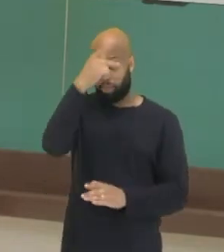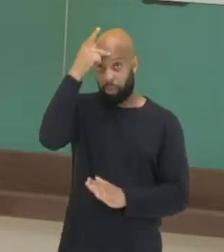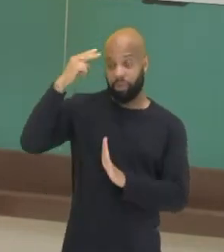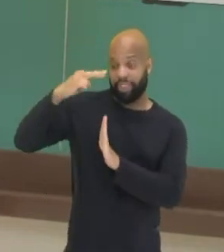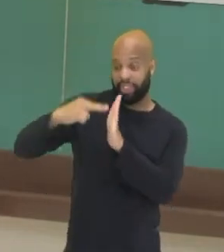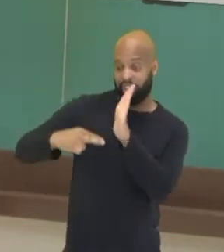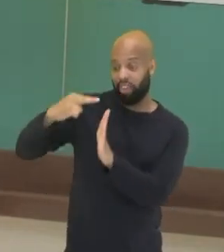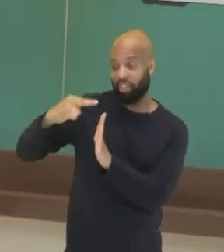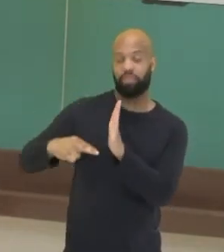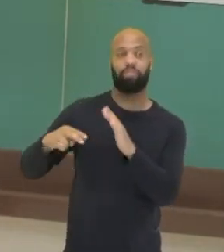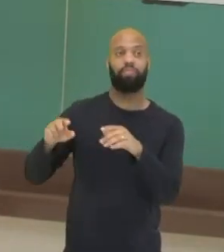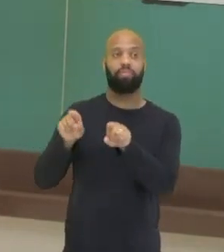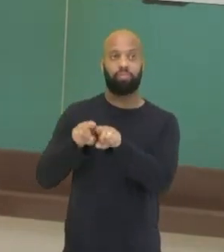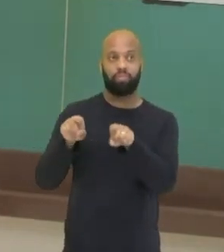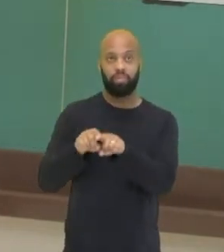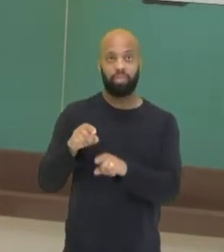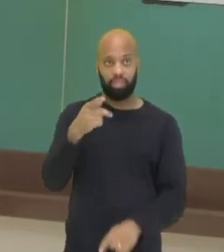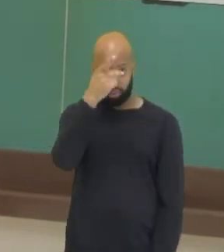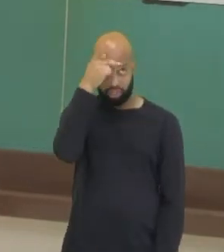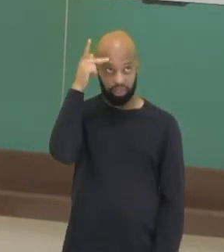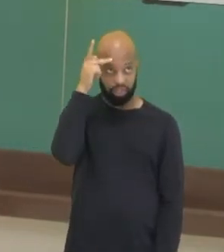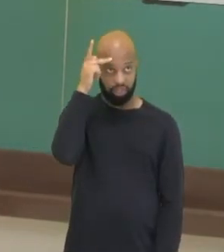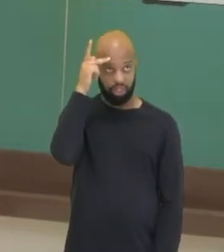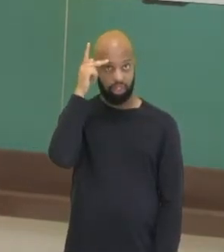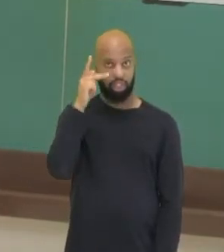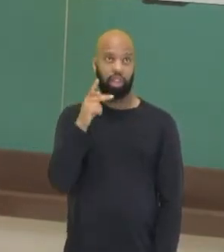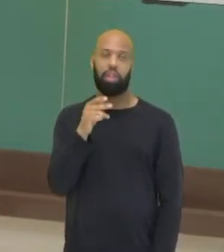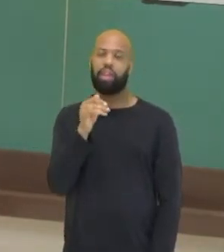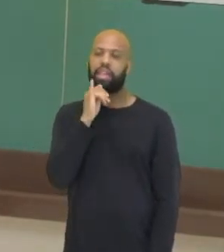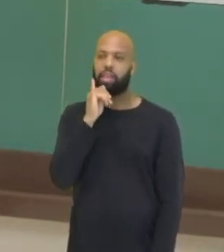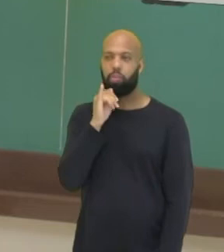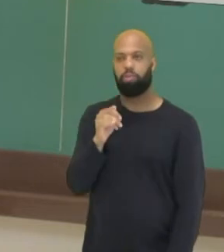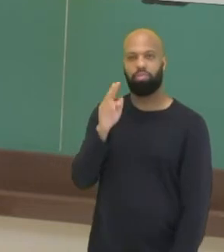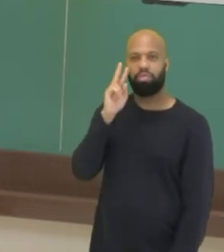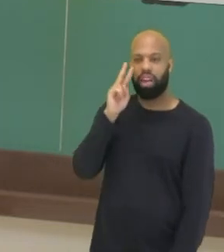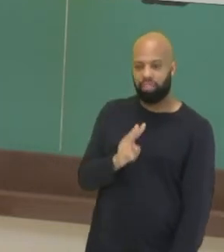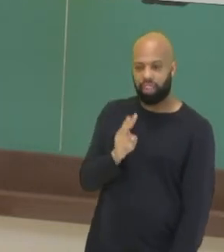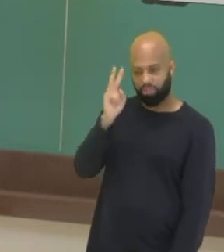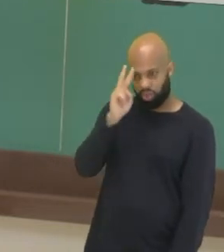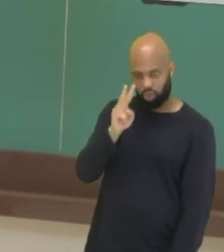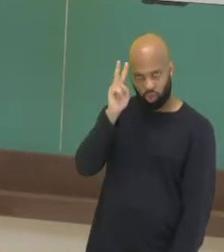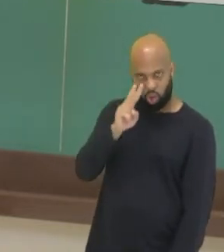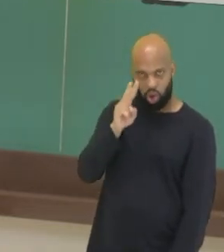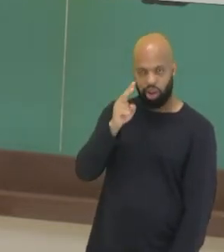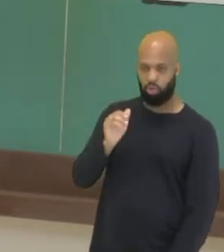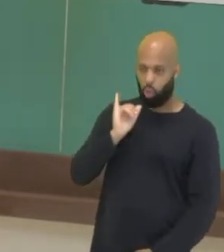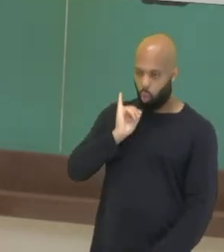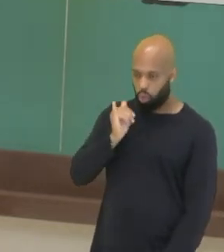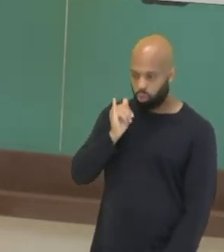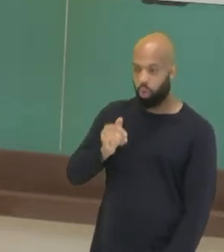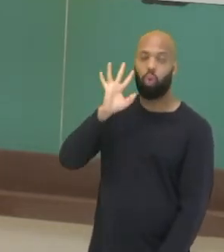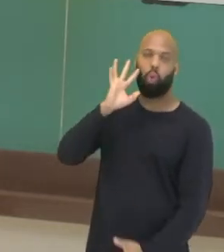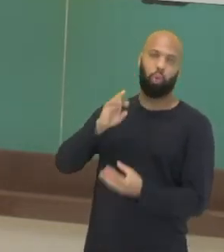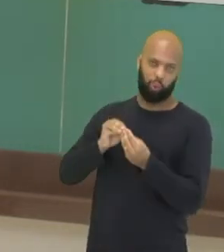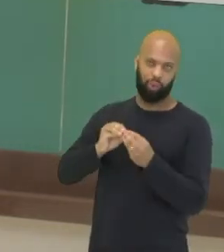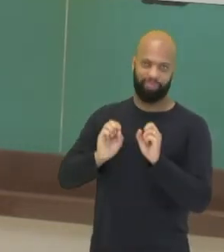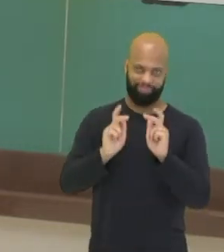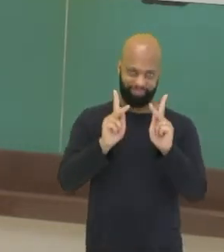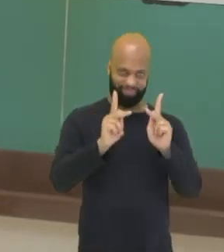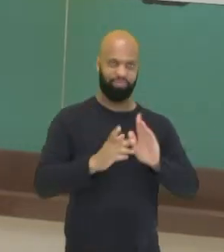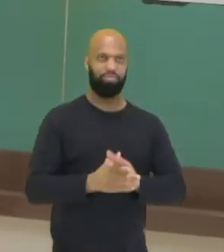leitor ou que a pessoa que seja ouvinte daquele caos tire suas próprias conclusões, por exemplo,